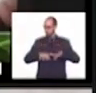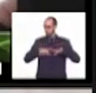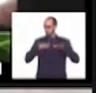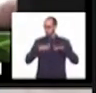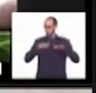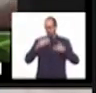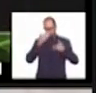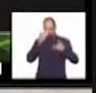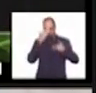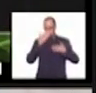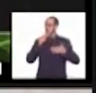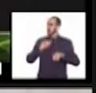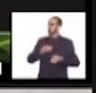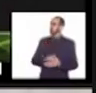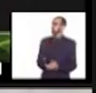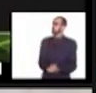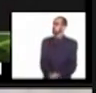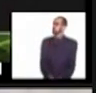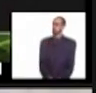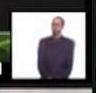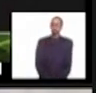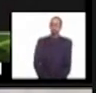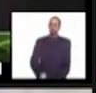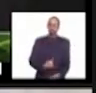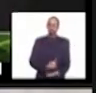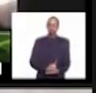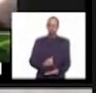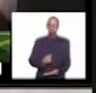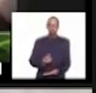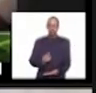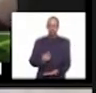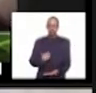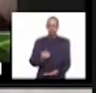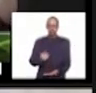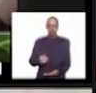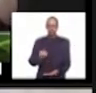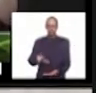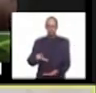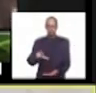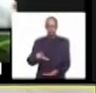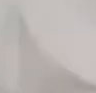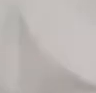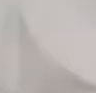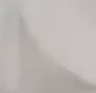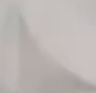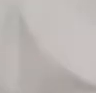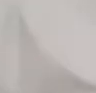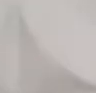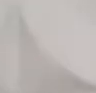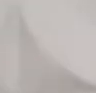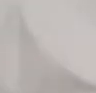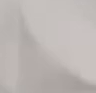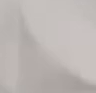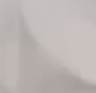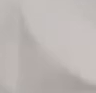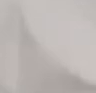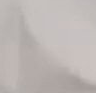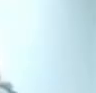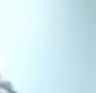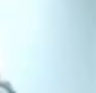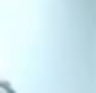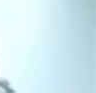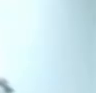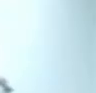a informação foi passada por representantes da partida que participaram de uma audiência pública virtual da comissão de saúde da